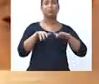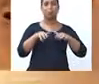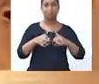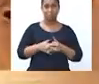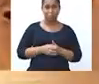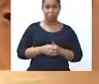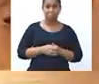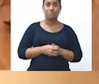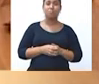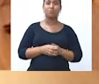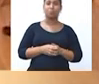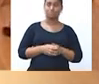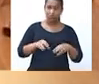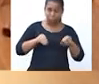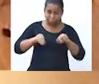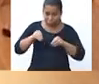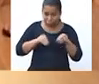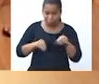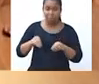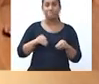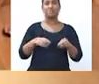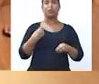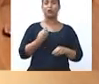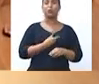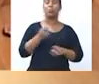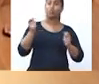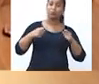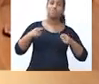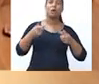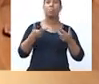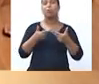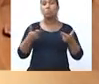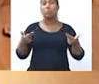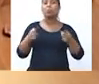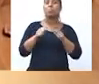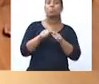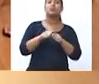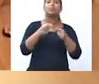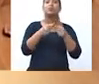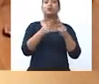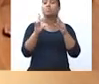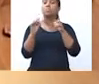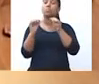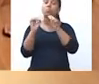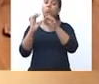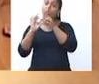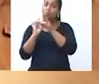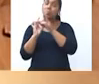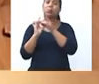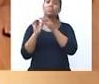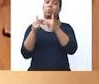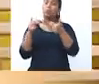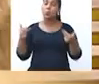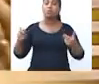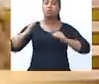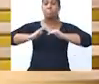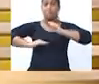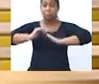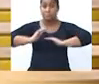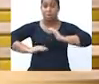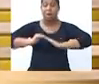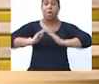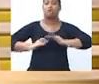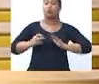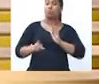de mexer mesmo, e que a gente consegue, de alguma forma, fazer uma conexão com aspectos mais práticos e mais